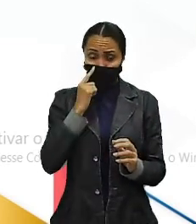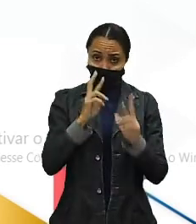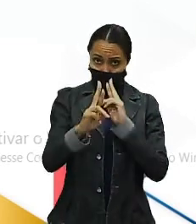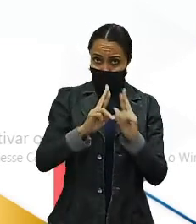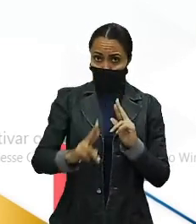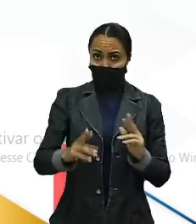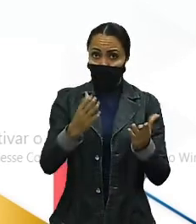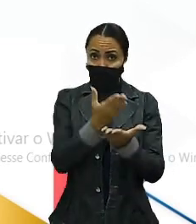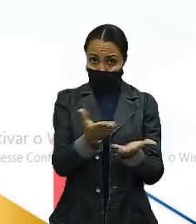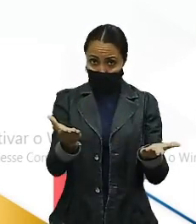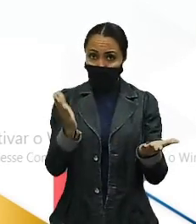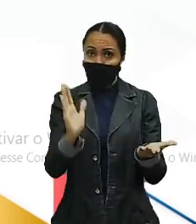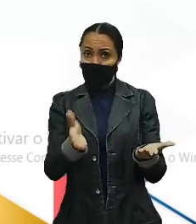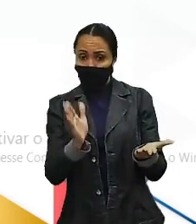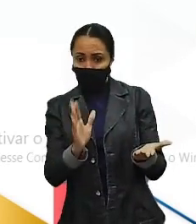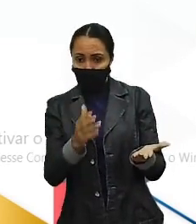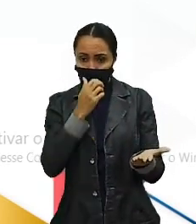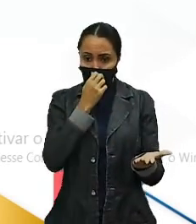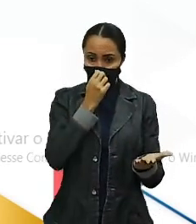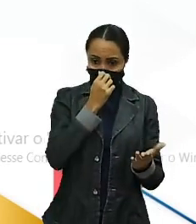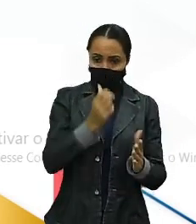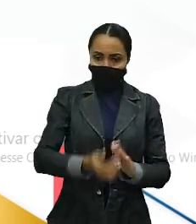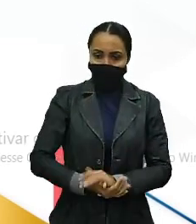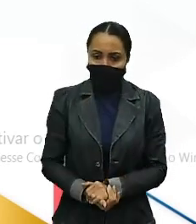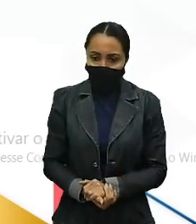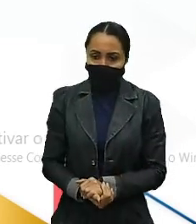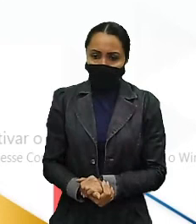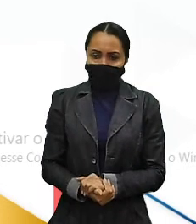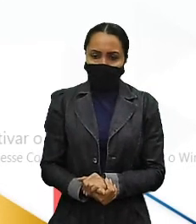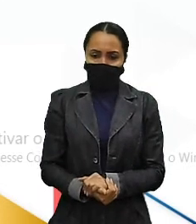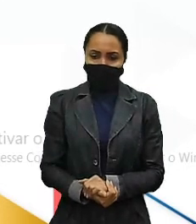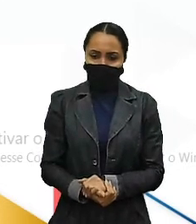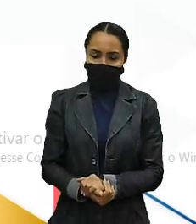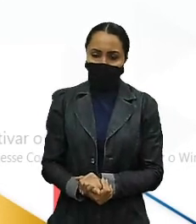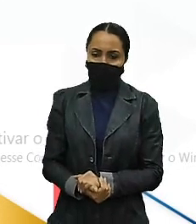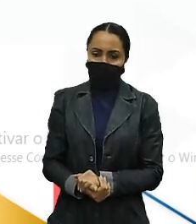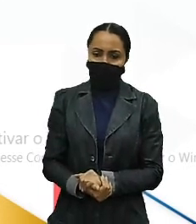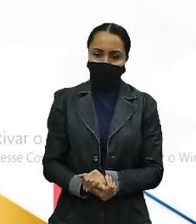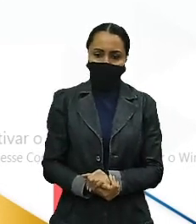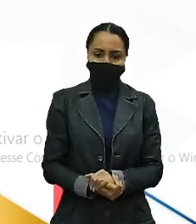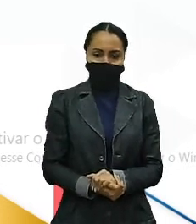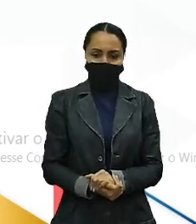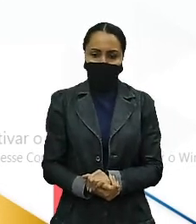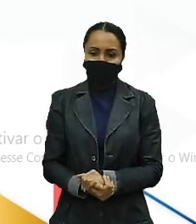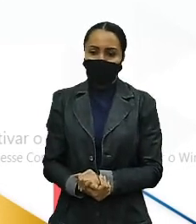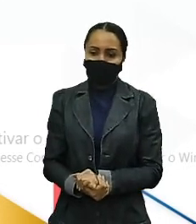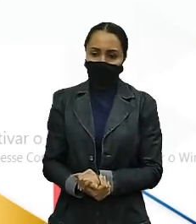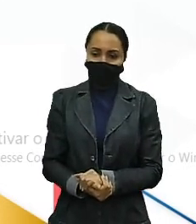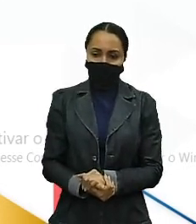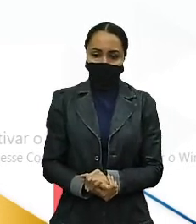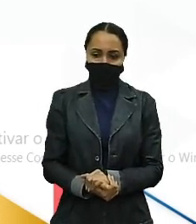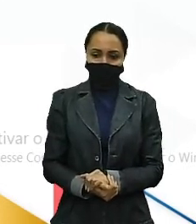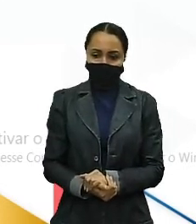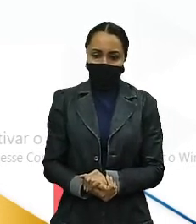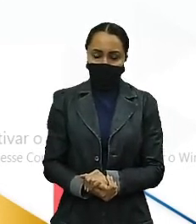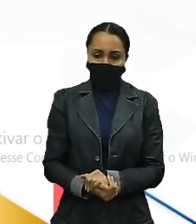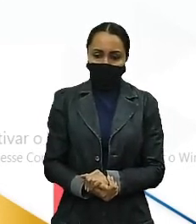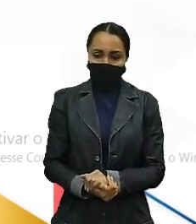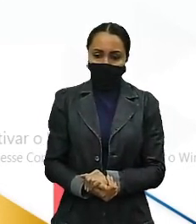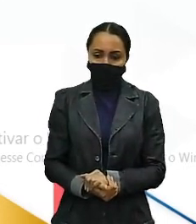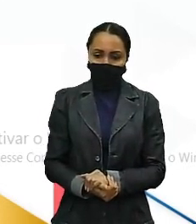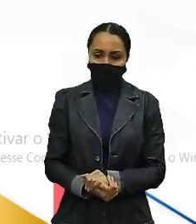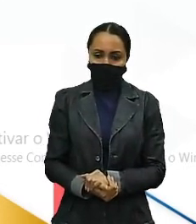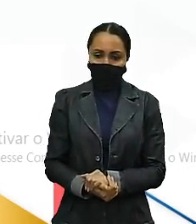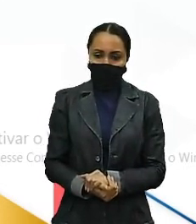vendo? Não é formiga, não é a borboleta, tampouco é a aranha, e nem é uma abelha, eu acho que é uma abelha. Se